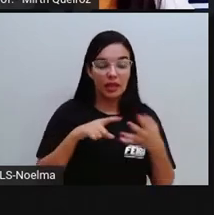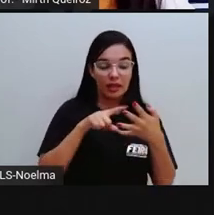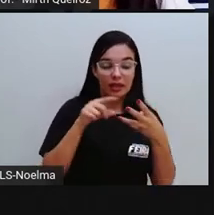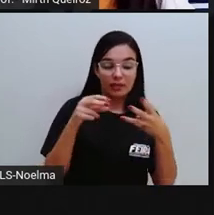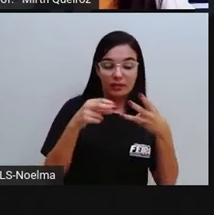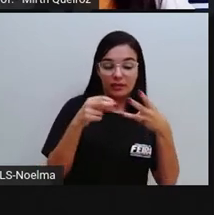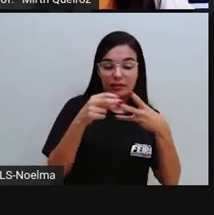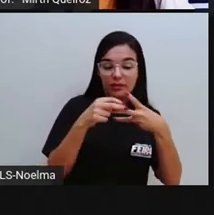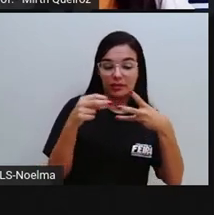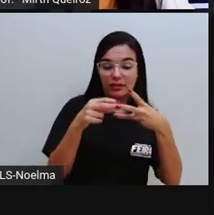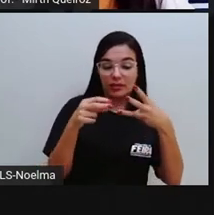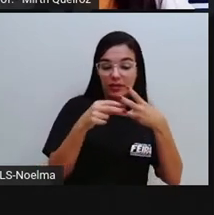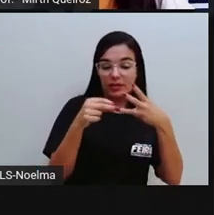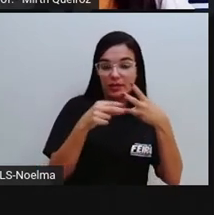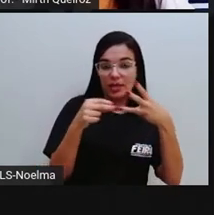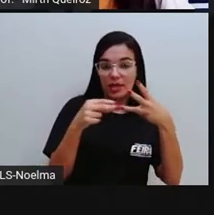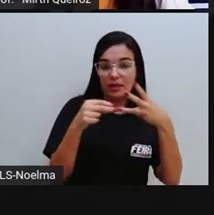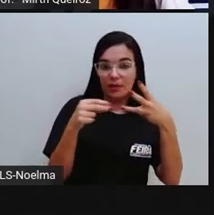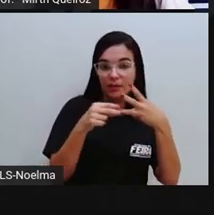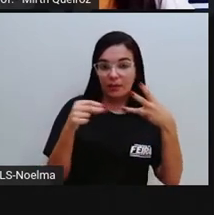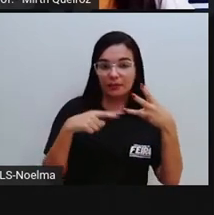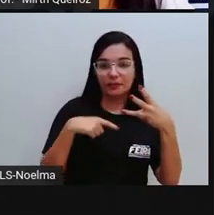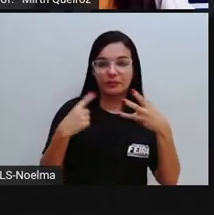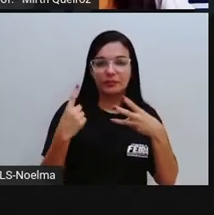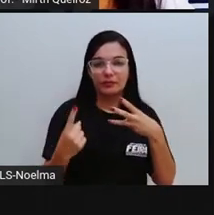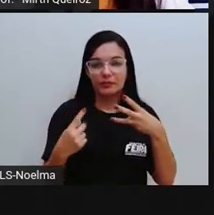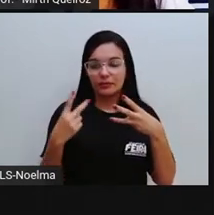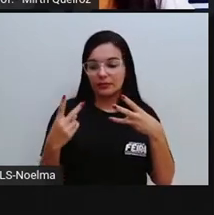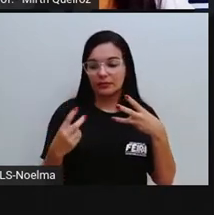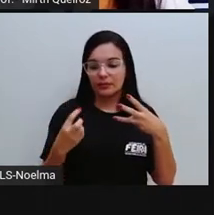verso, vocês vão ver que tem, ó,